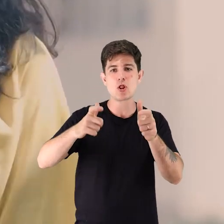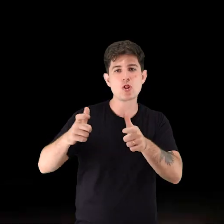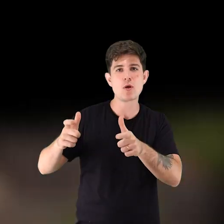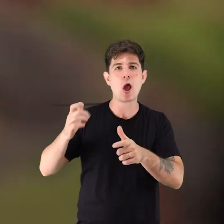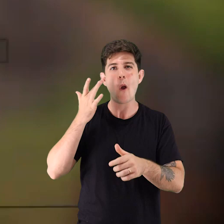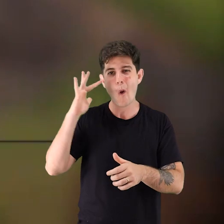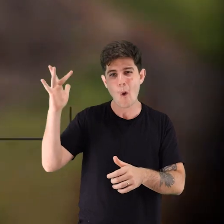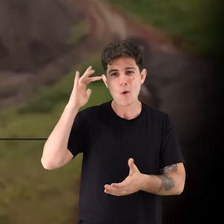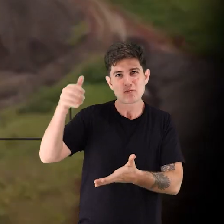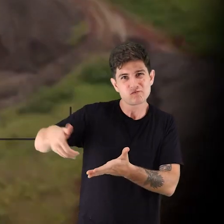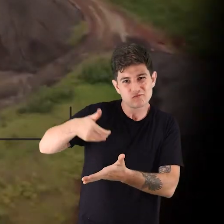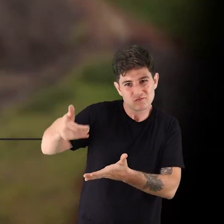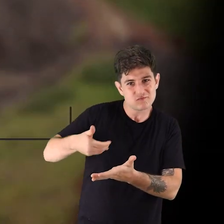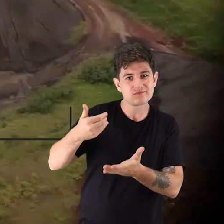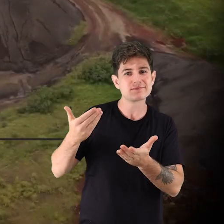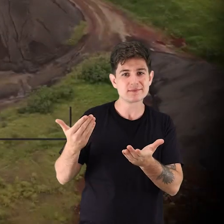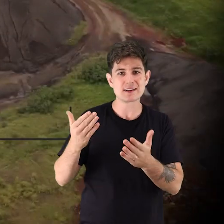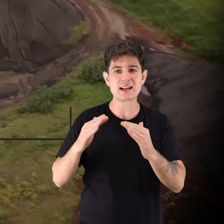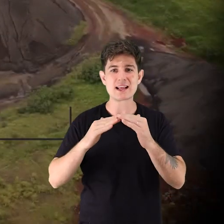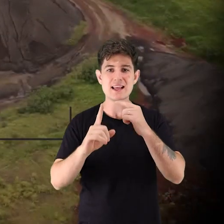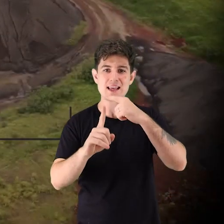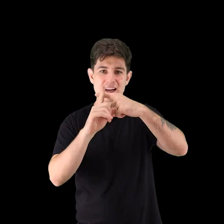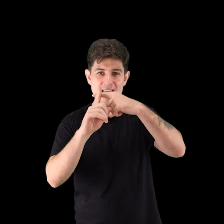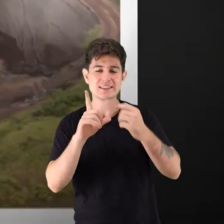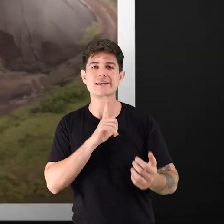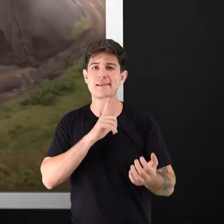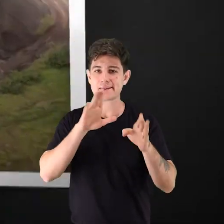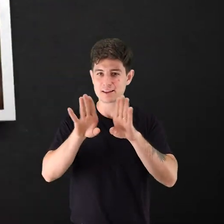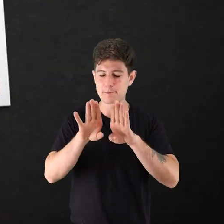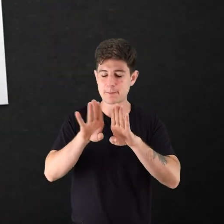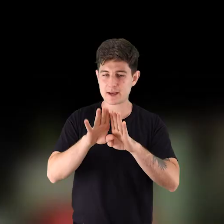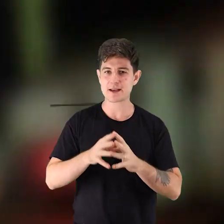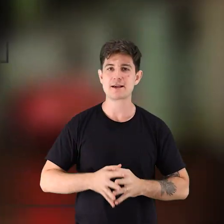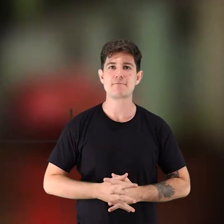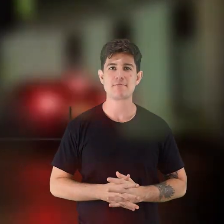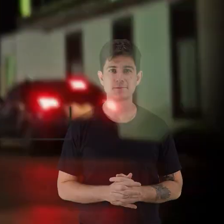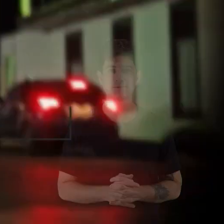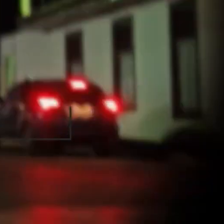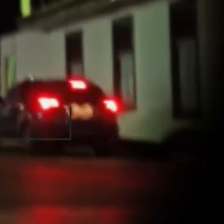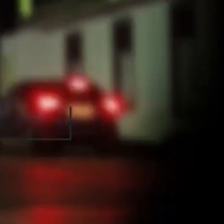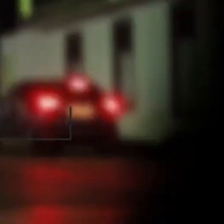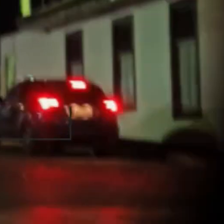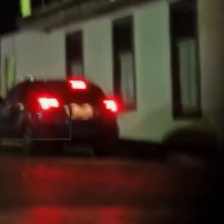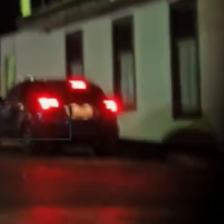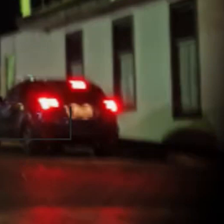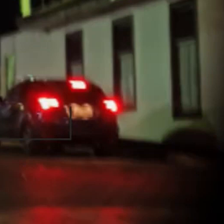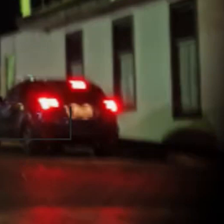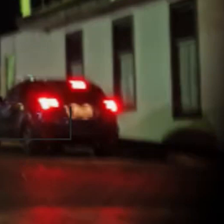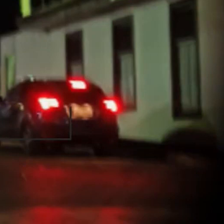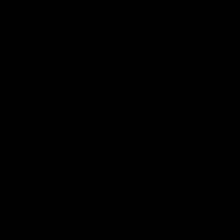minas que tem aqui, que representa muito. As igrejas daqui.